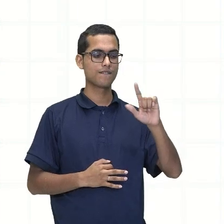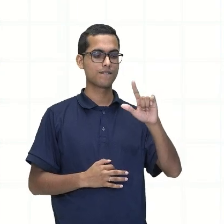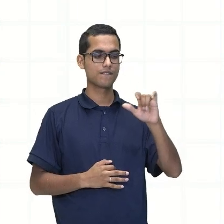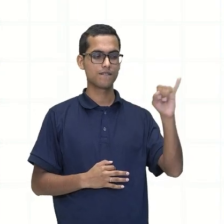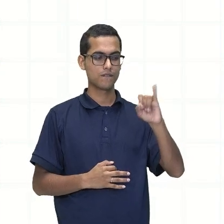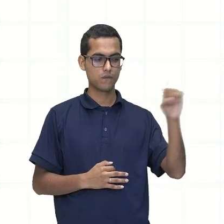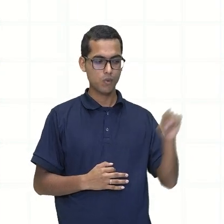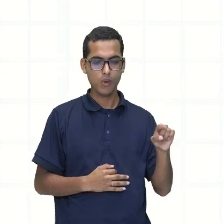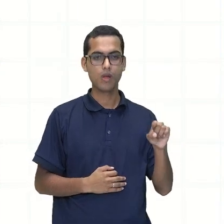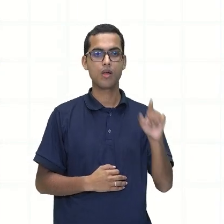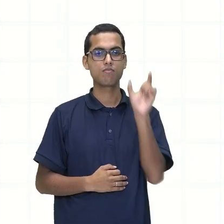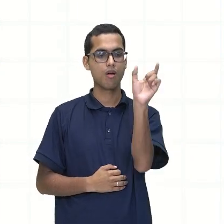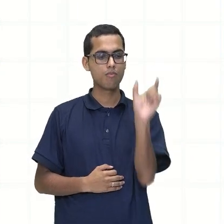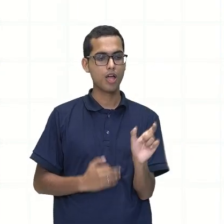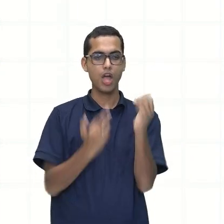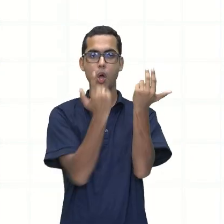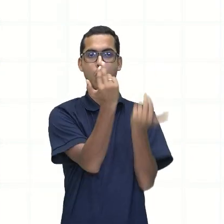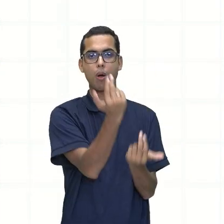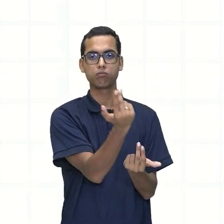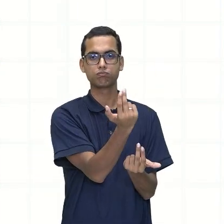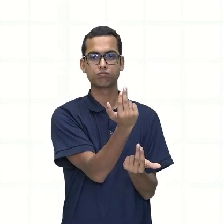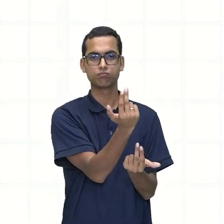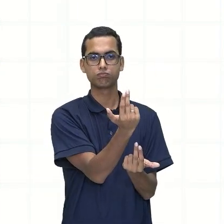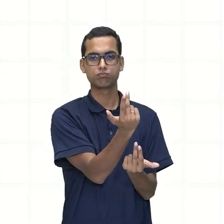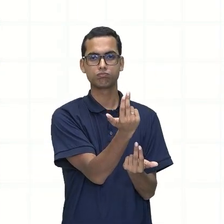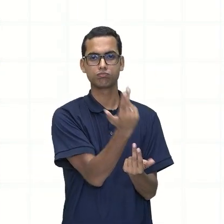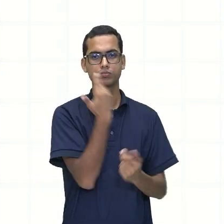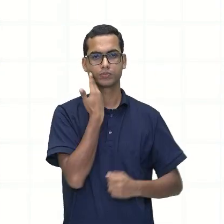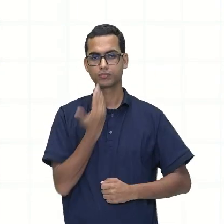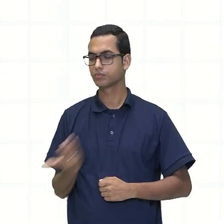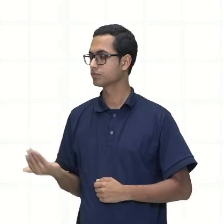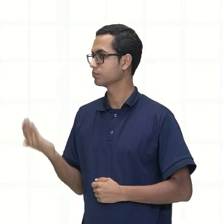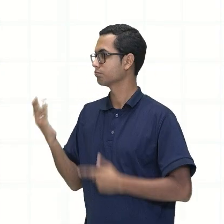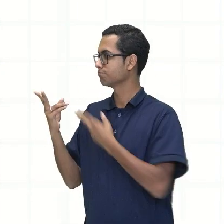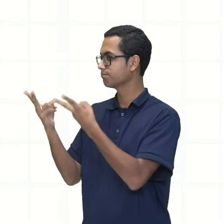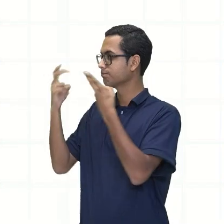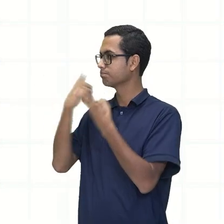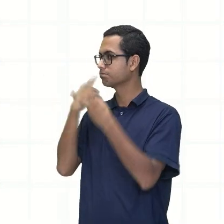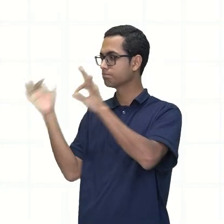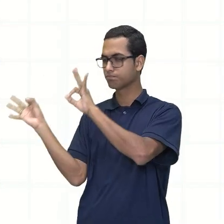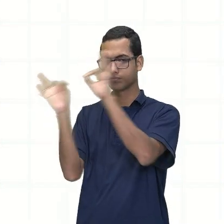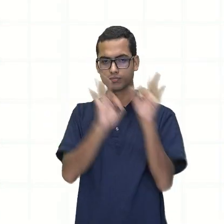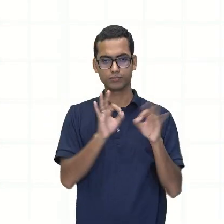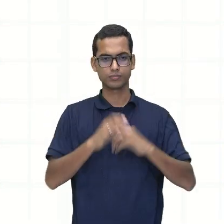substantivos. E aí, como é uniforme,